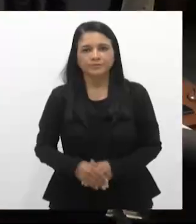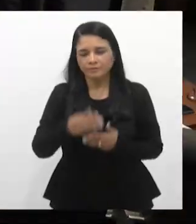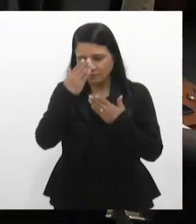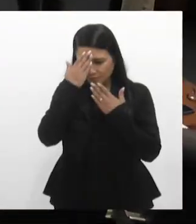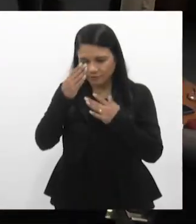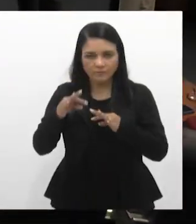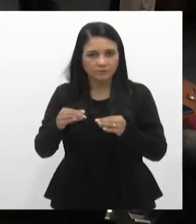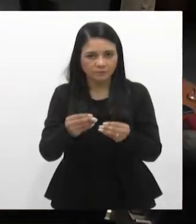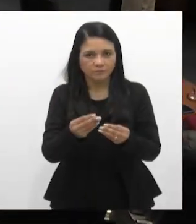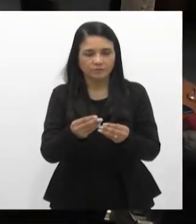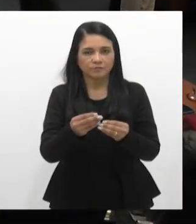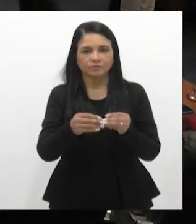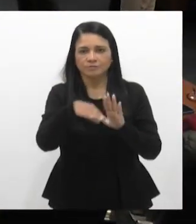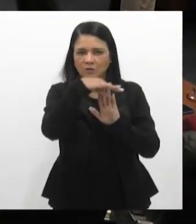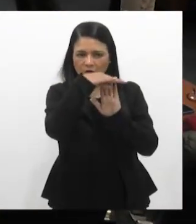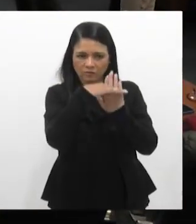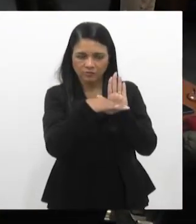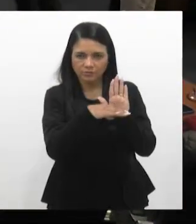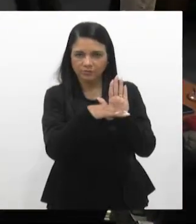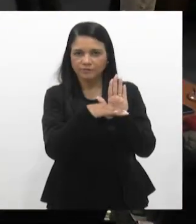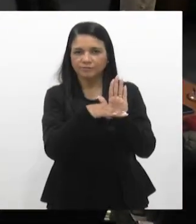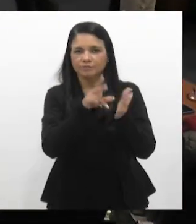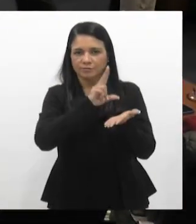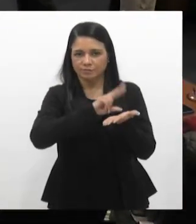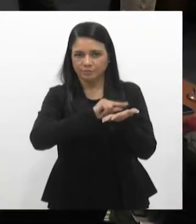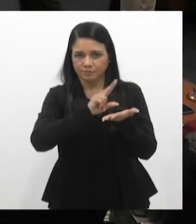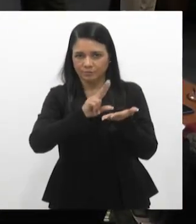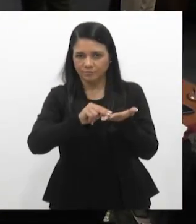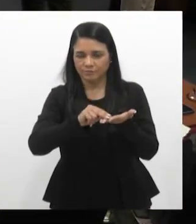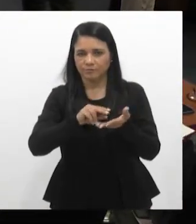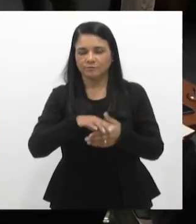obrigado a todos. Passaremos à ordem do dia.